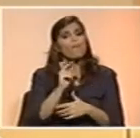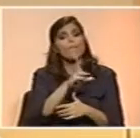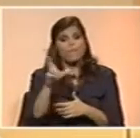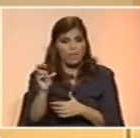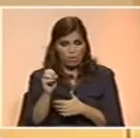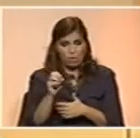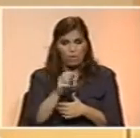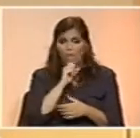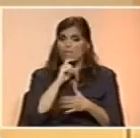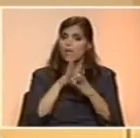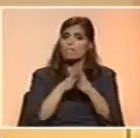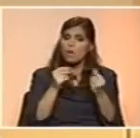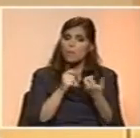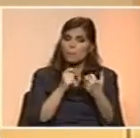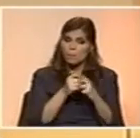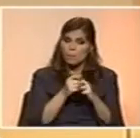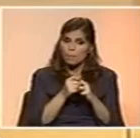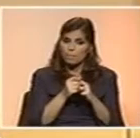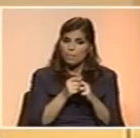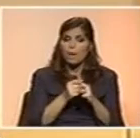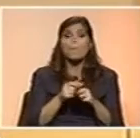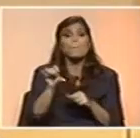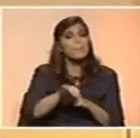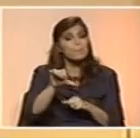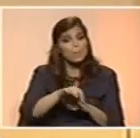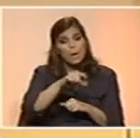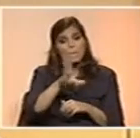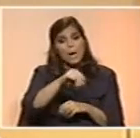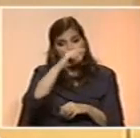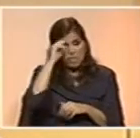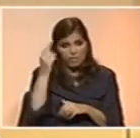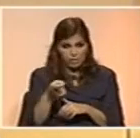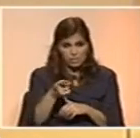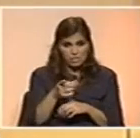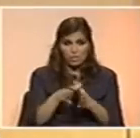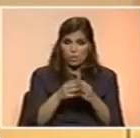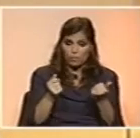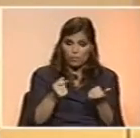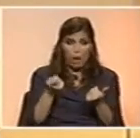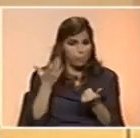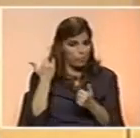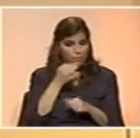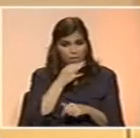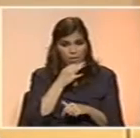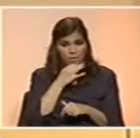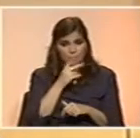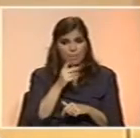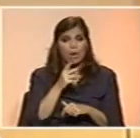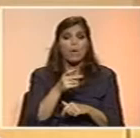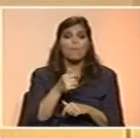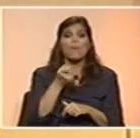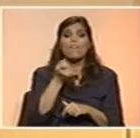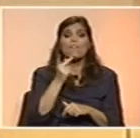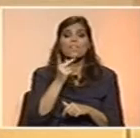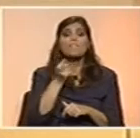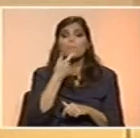conseguimos contornar essa questão. A questão que é muito mais difícil de contornar foi a questão que a colega há pouco referia, da vitamina B12, porque de